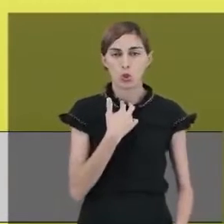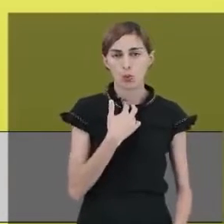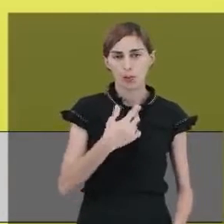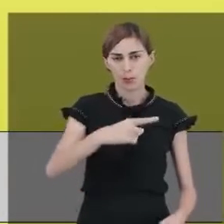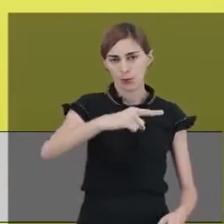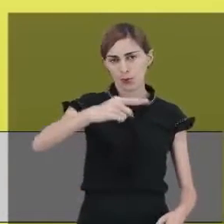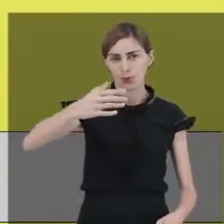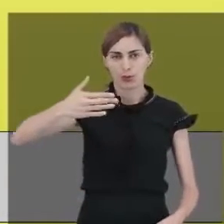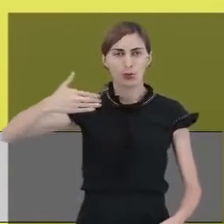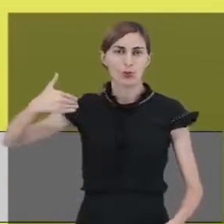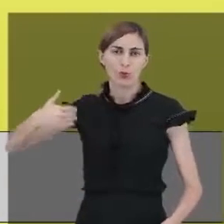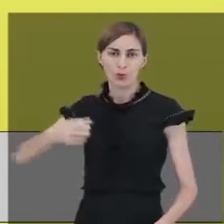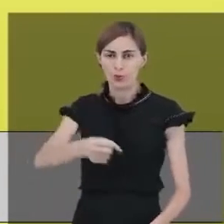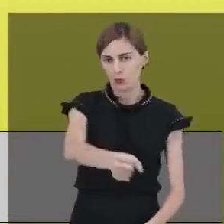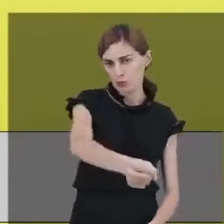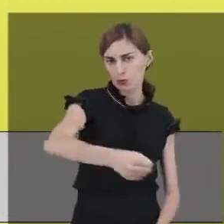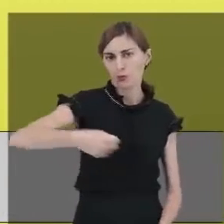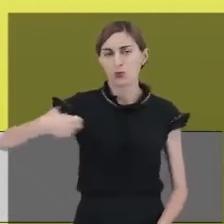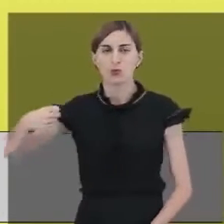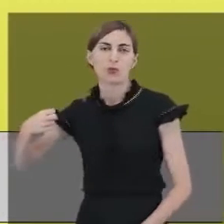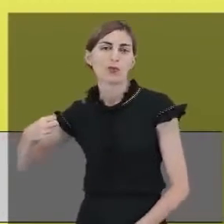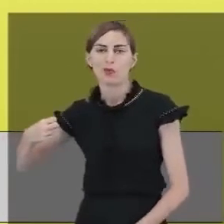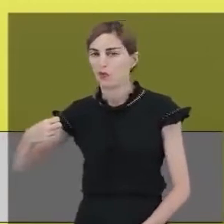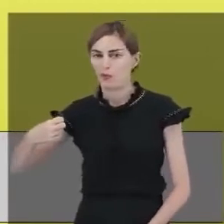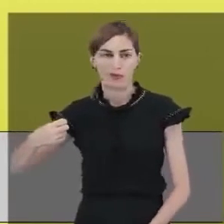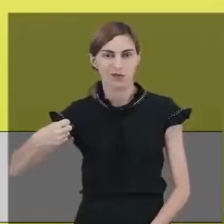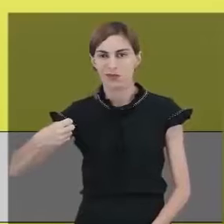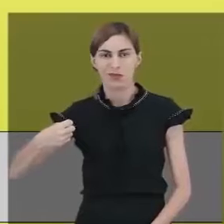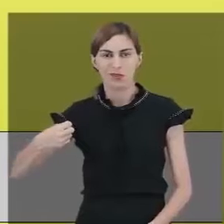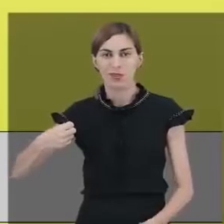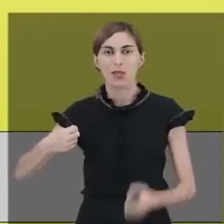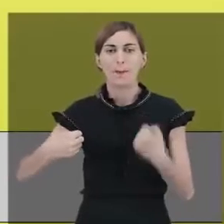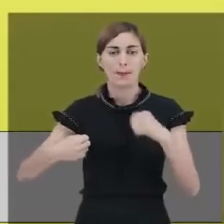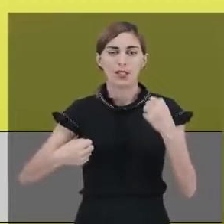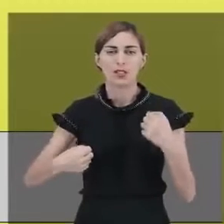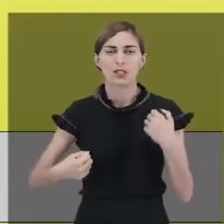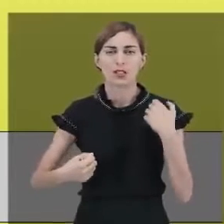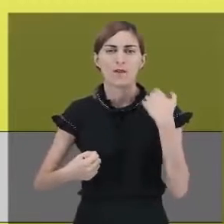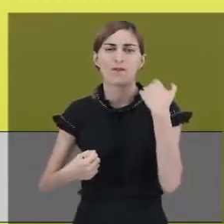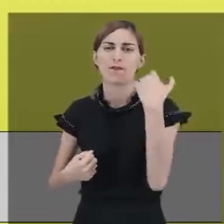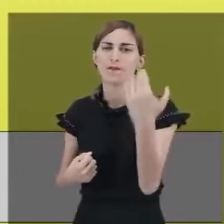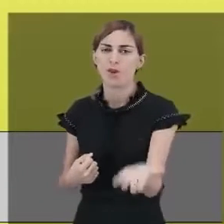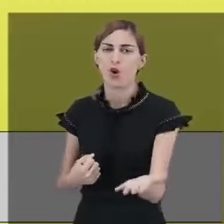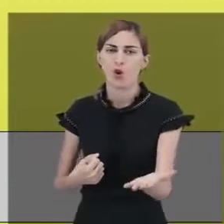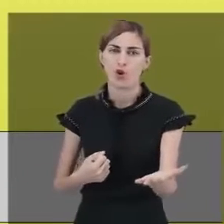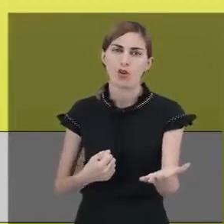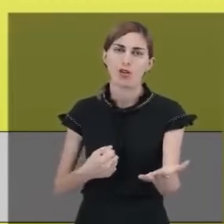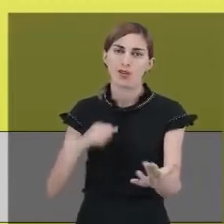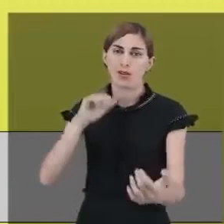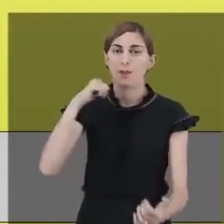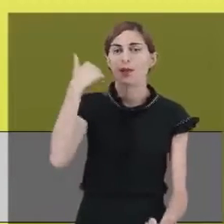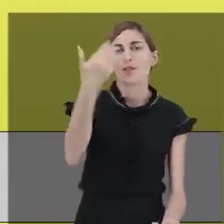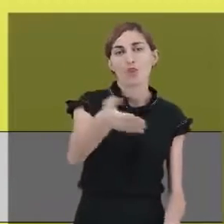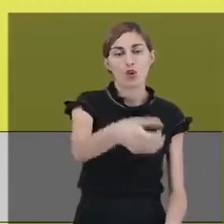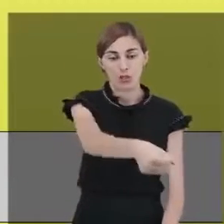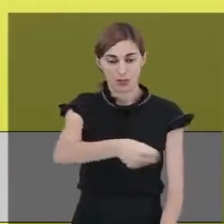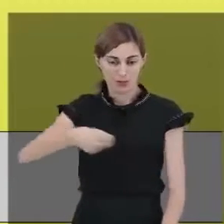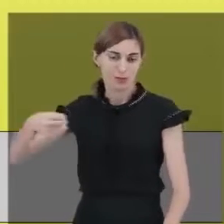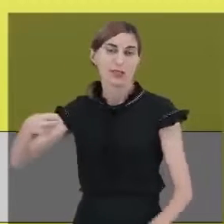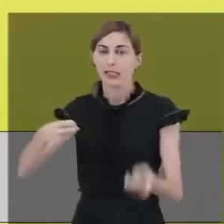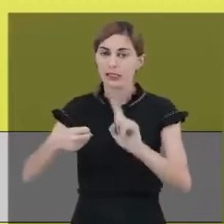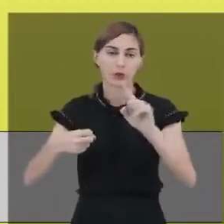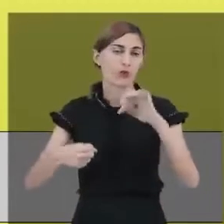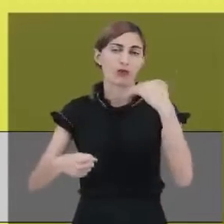interior, principalmente as portas de saída. As saídas não podem ser com aberturas feitas para o interior. E sim, a saída tem que ser para a parte